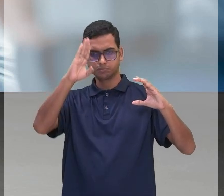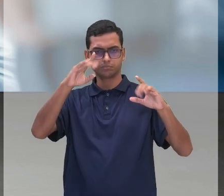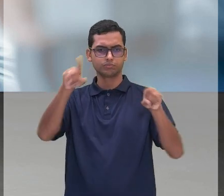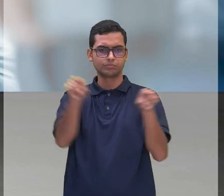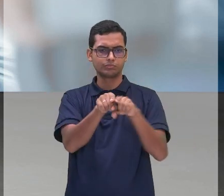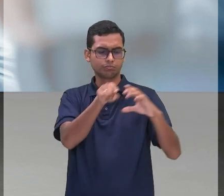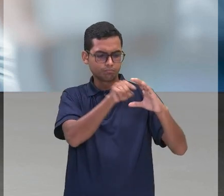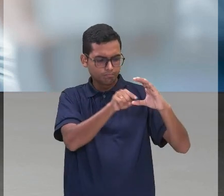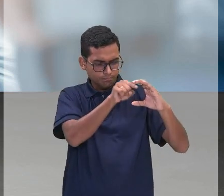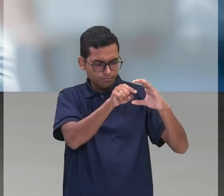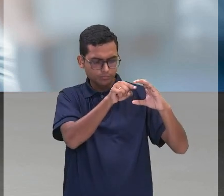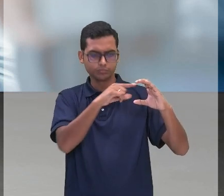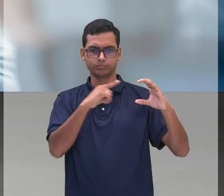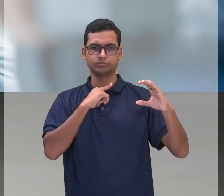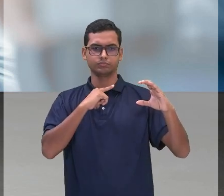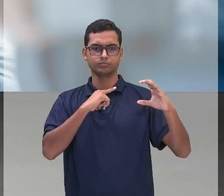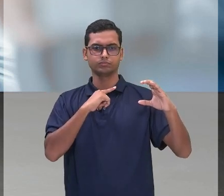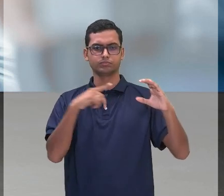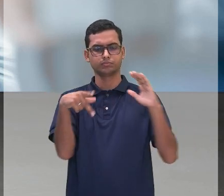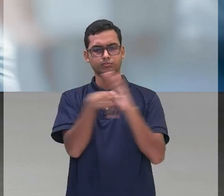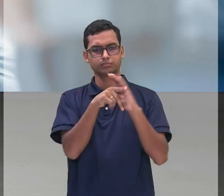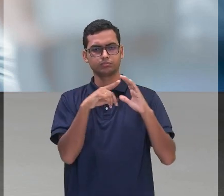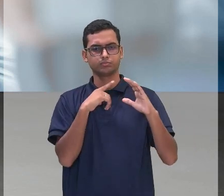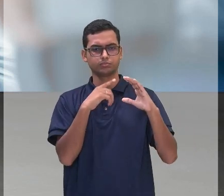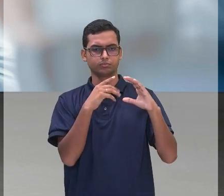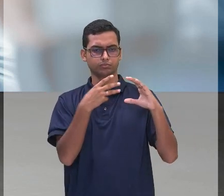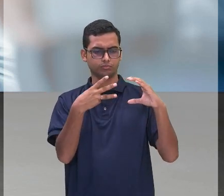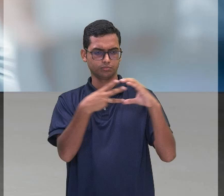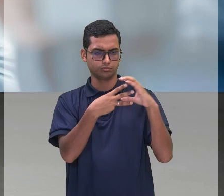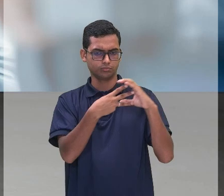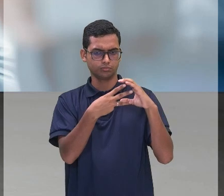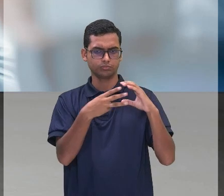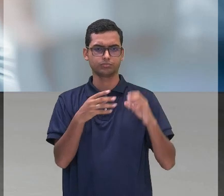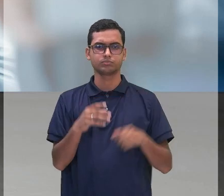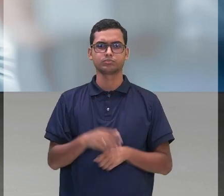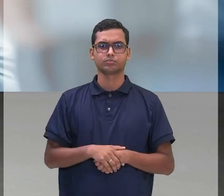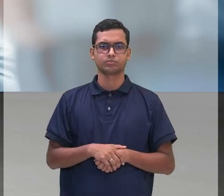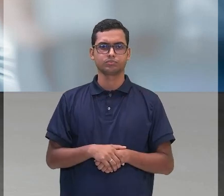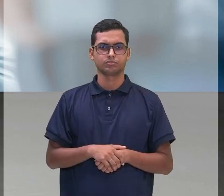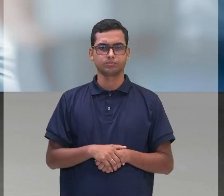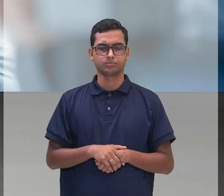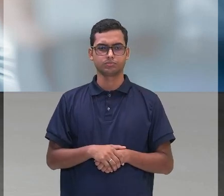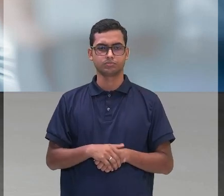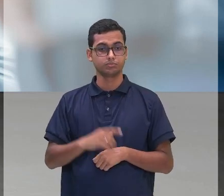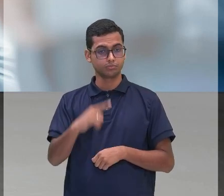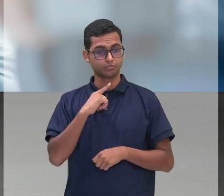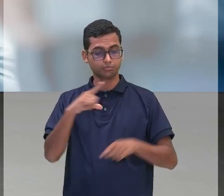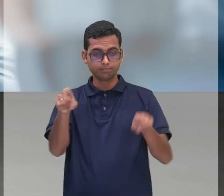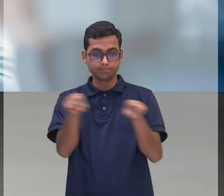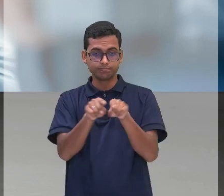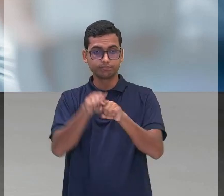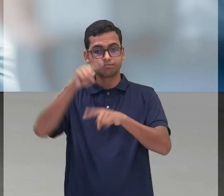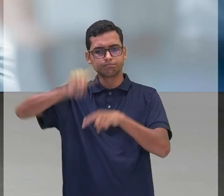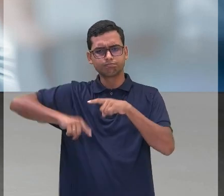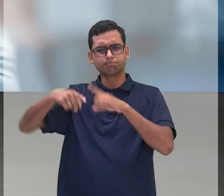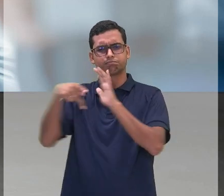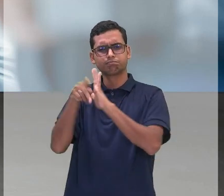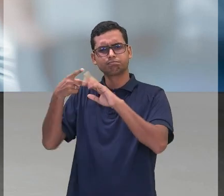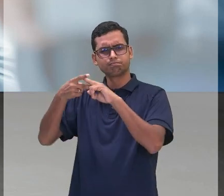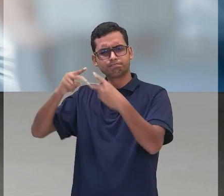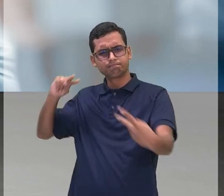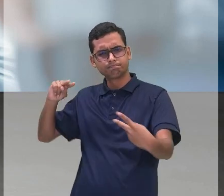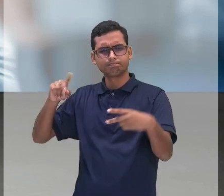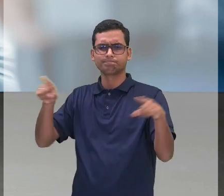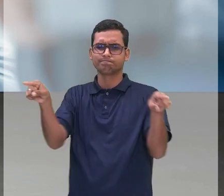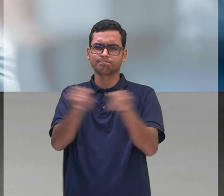bolinha ali bem ao centro da célula. E lá no núcleo, o que eu tenho? Material genético. E esse material